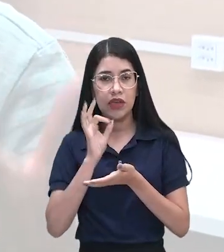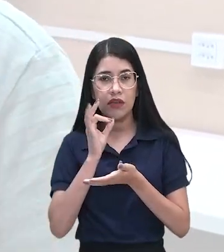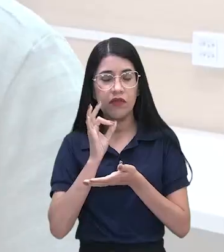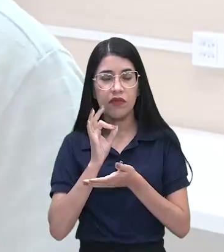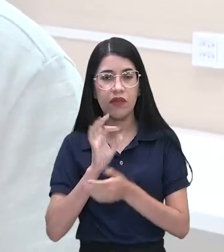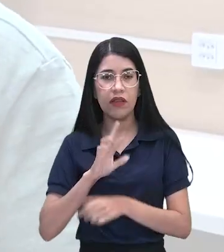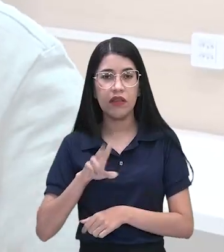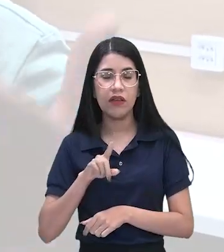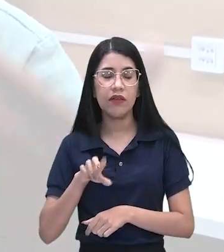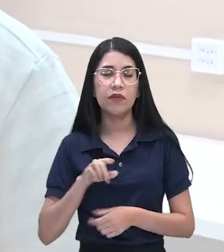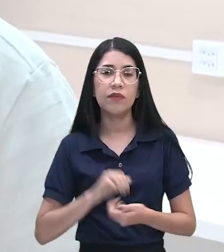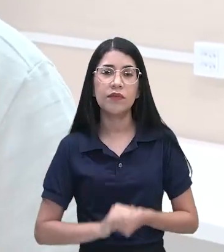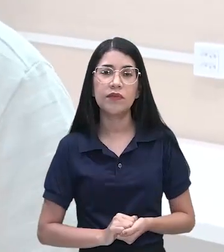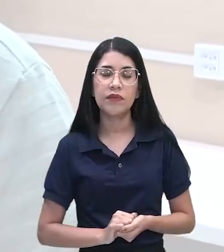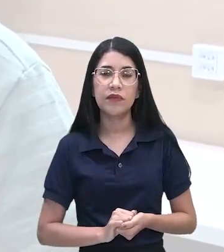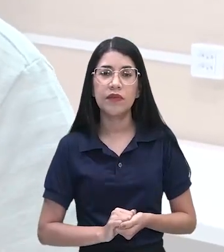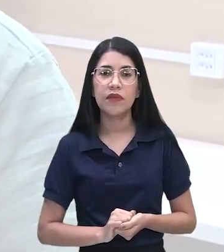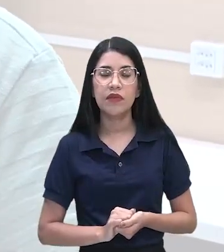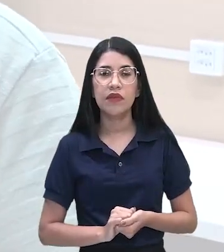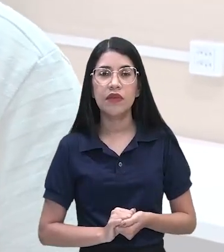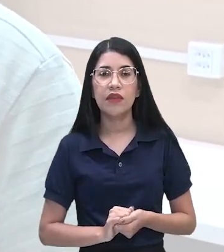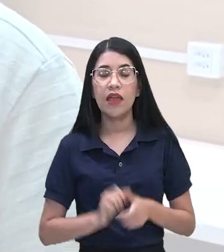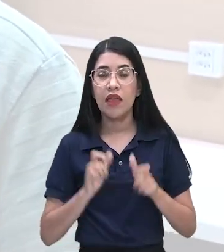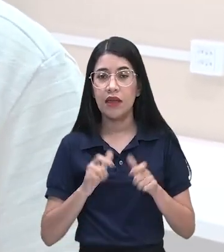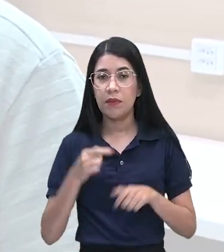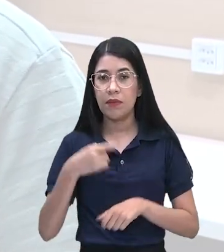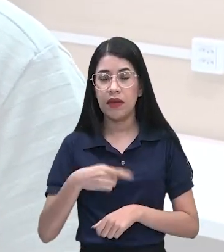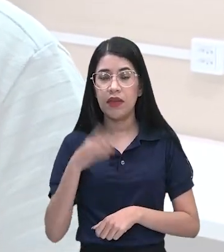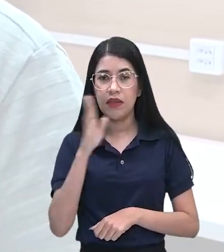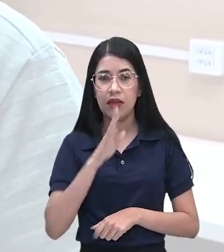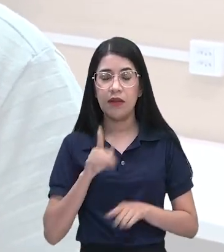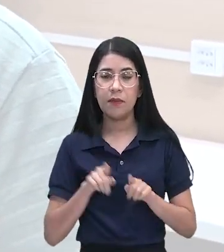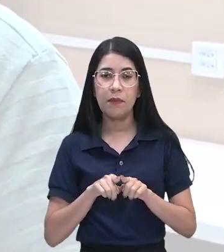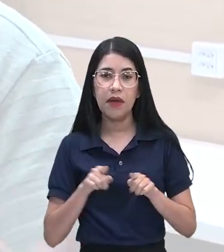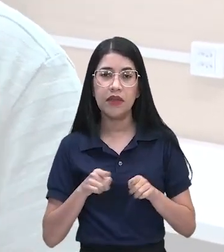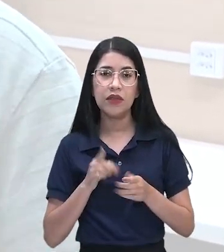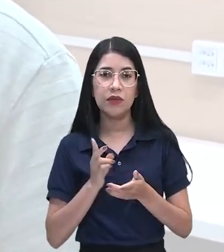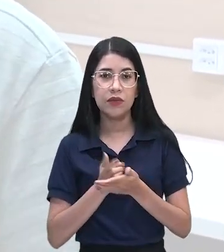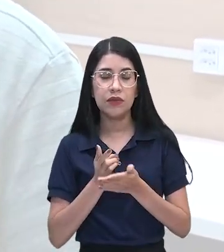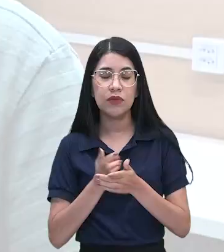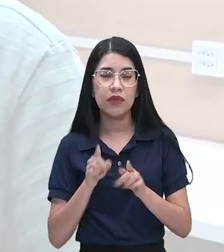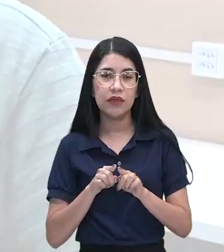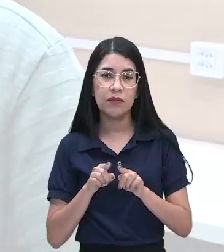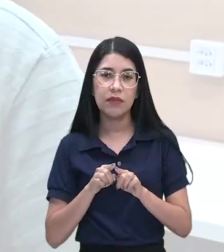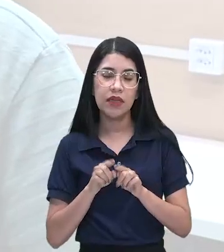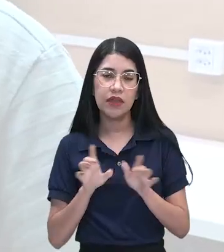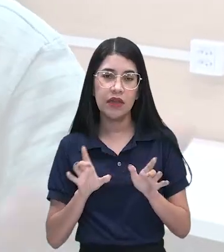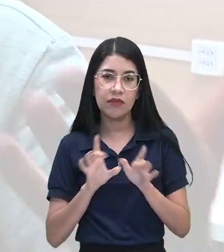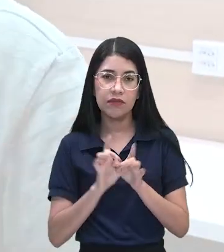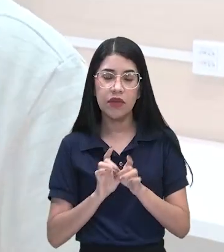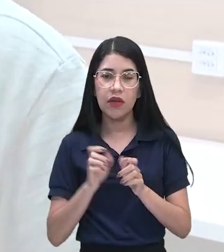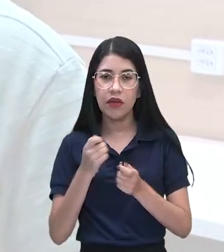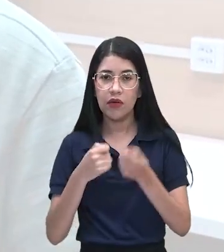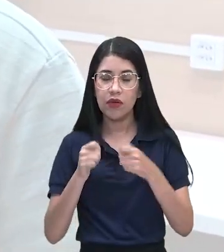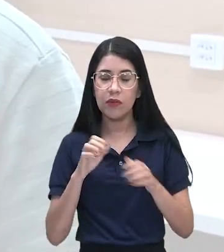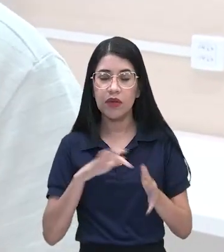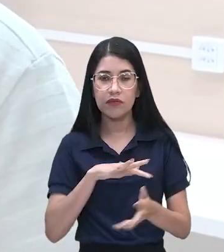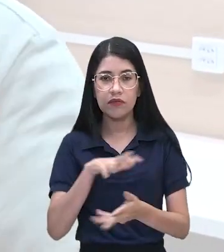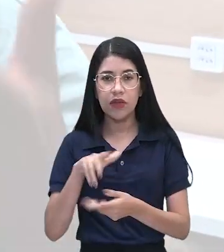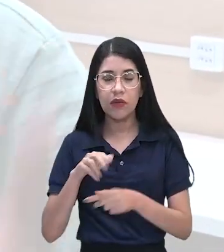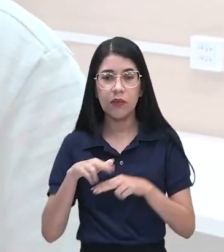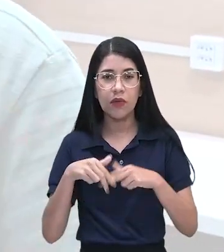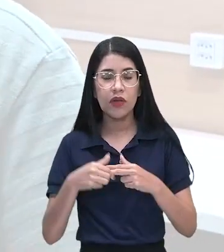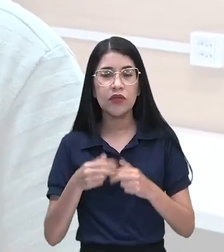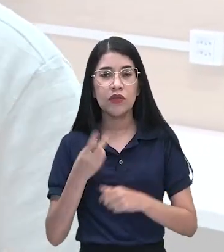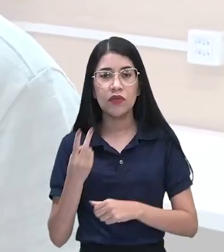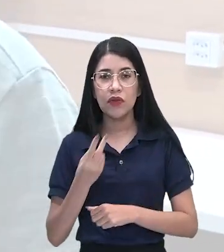aqui local, nacional, dependemos, né, e estamos debaixo de uma economia global. Por isso que em outros países também o café tem aumentado,